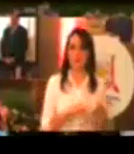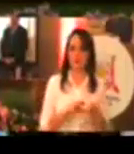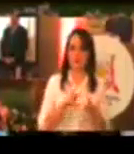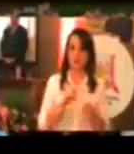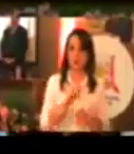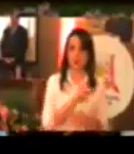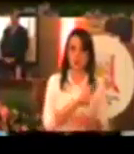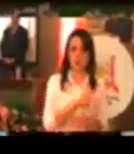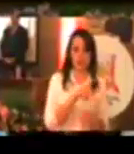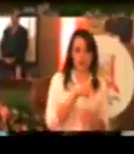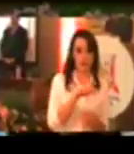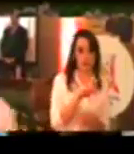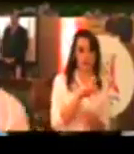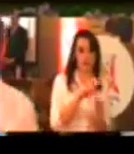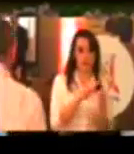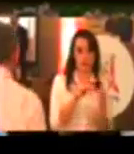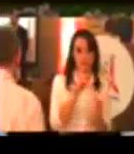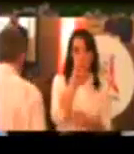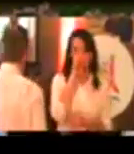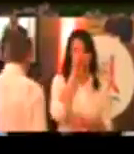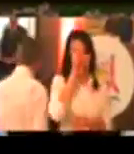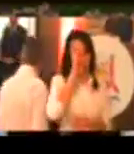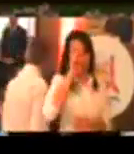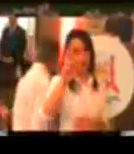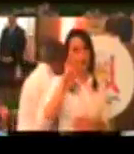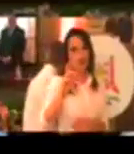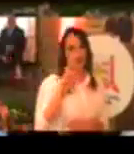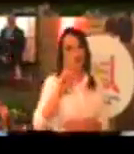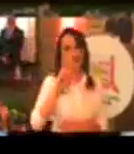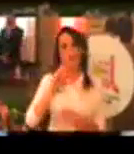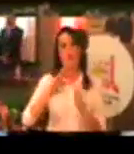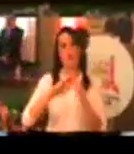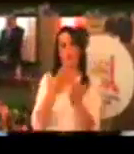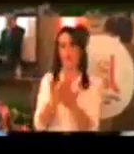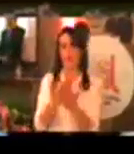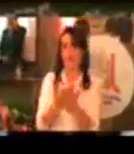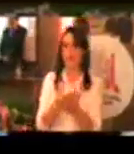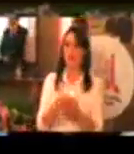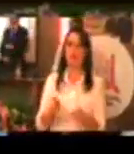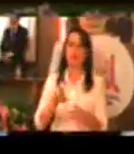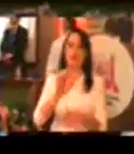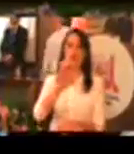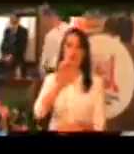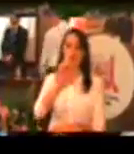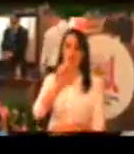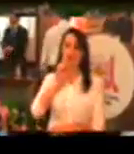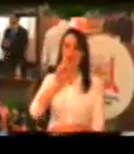Representando a ESUCRE, o diretor Vicente Volney de Bona Sartor,